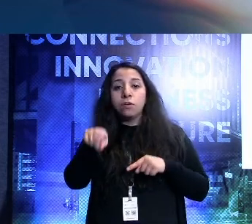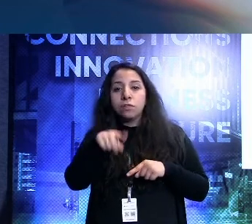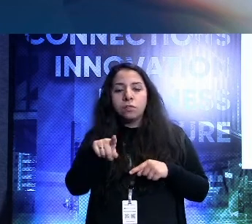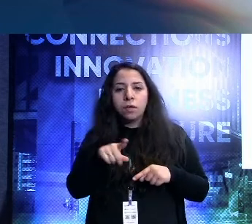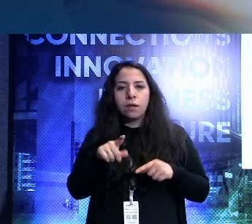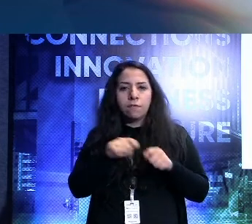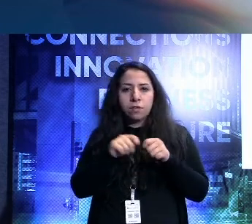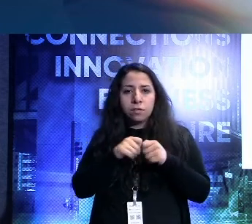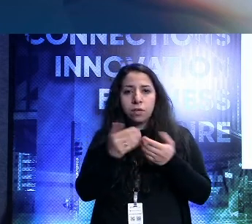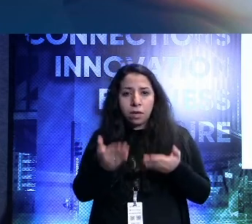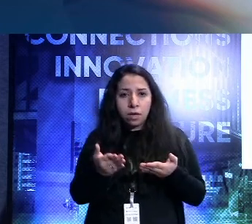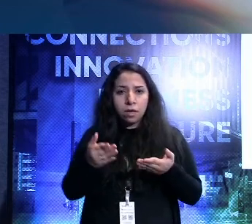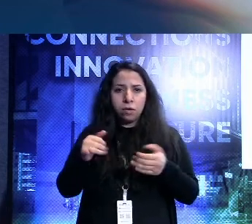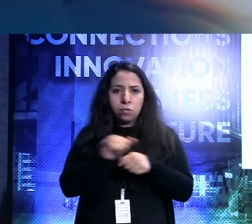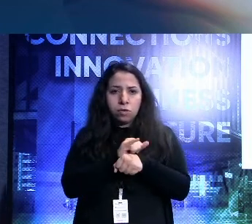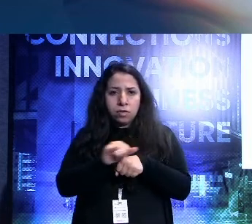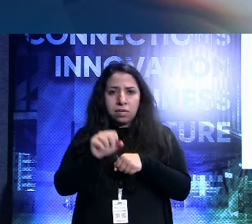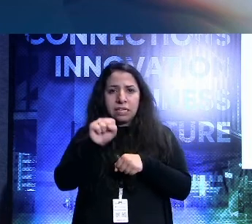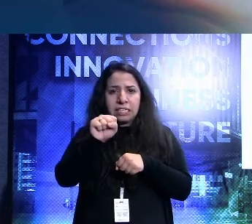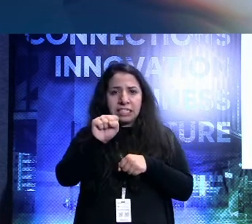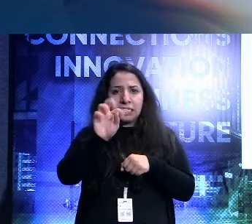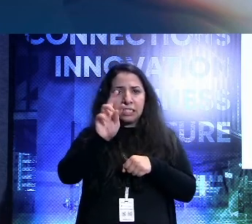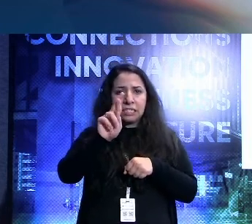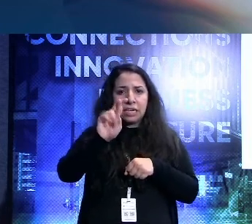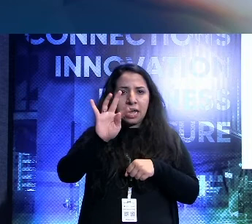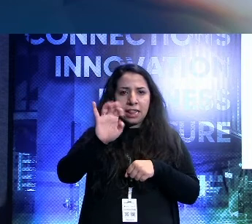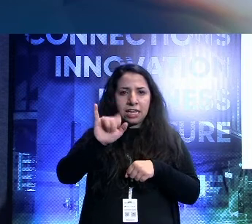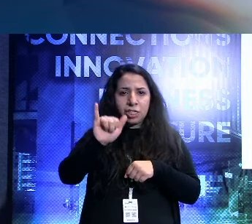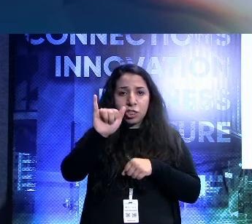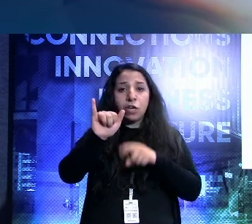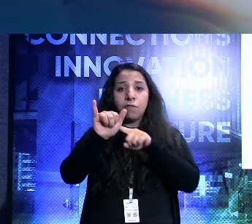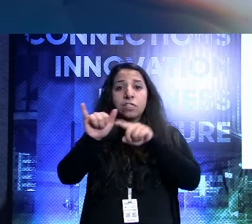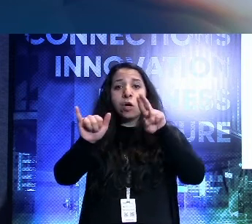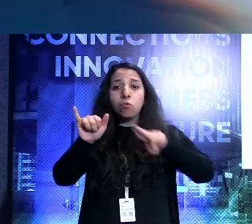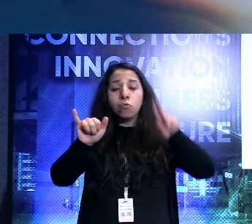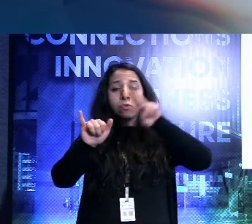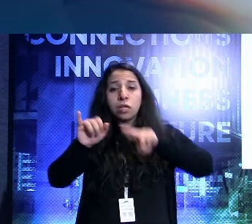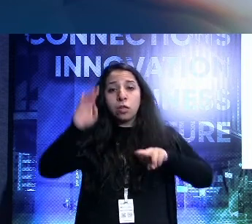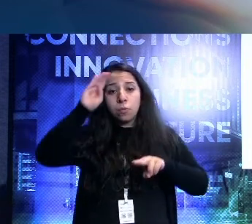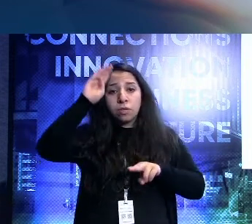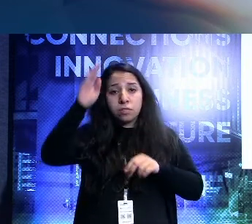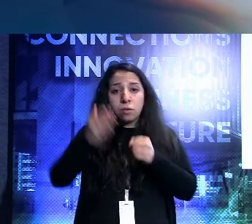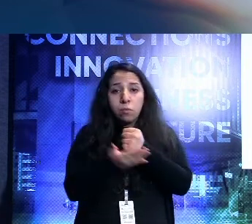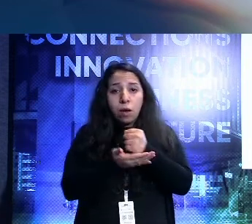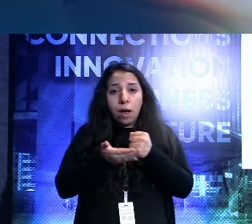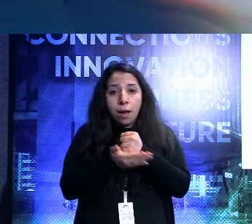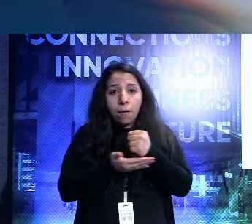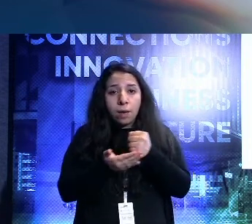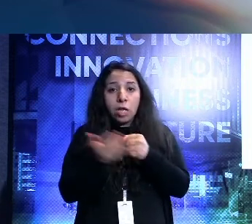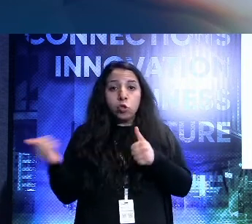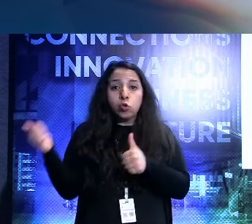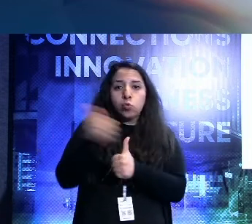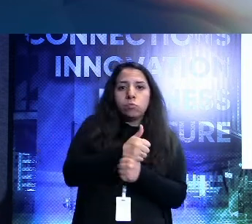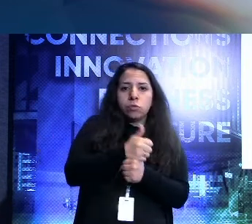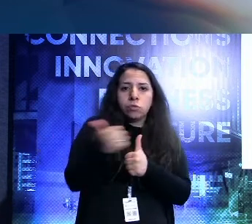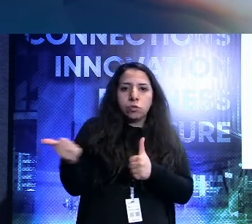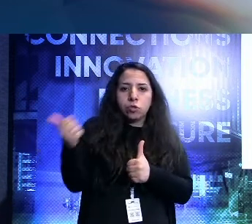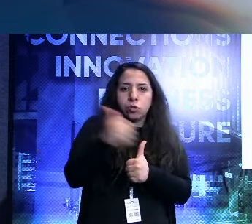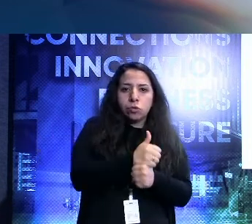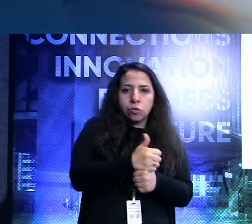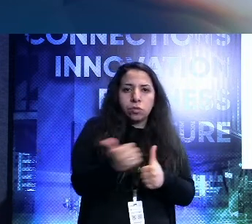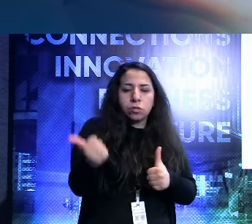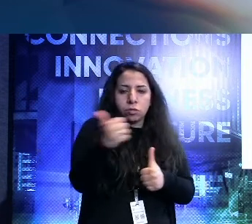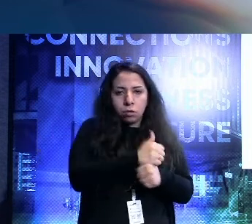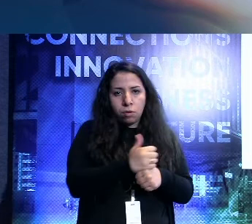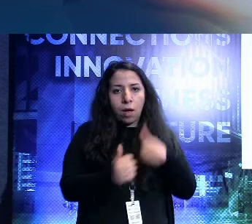perceber o princípio da substituição de Liskov. Bárbara Liskov era uma ela não está